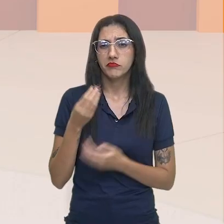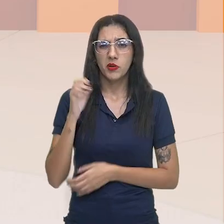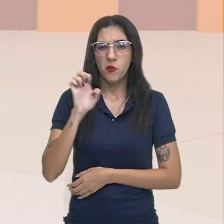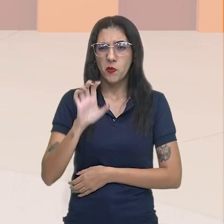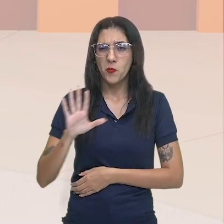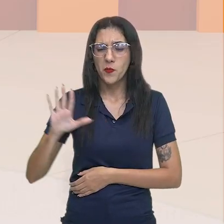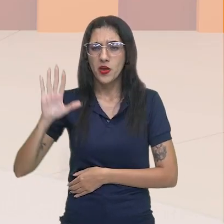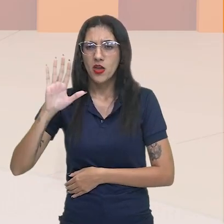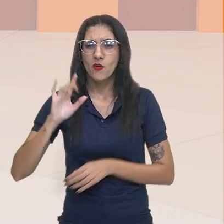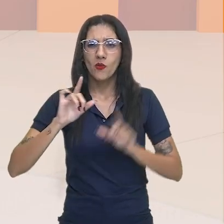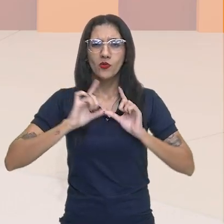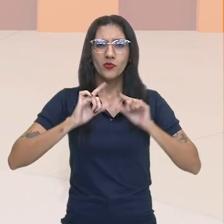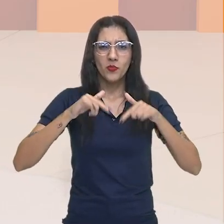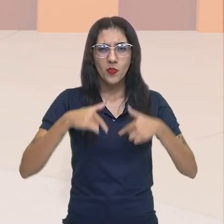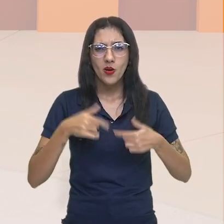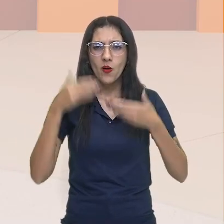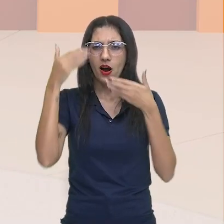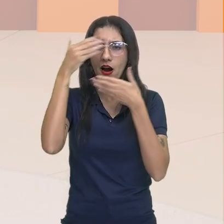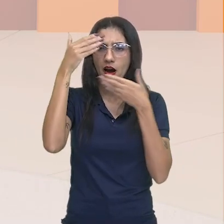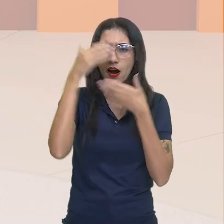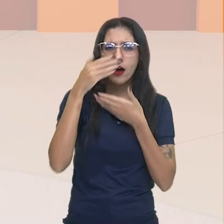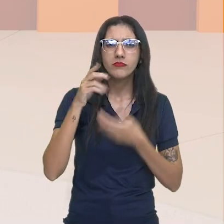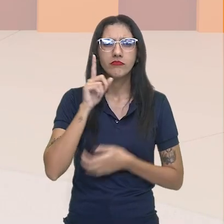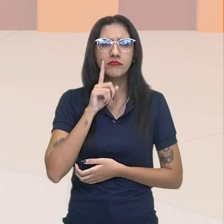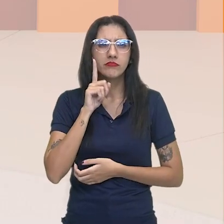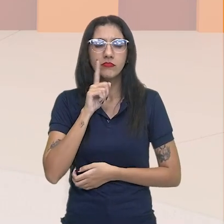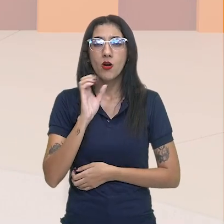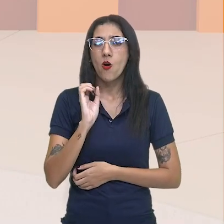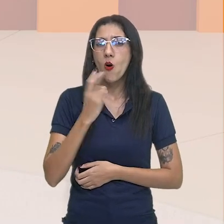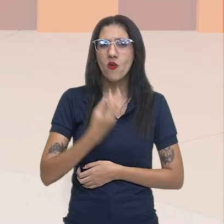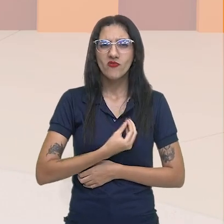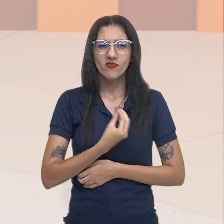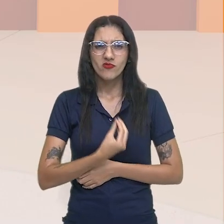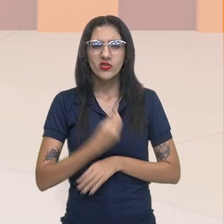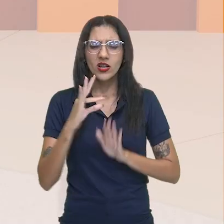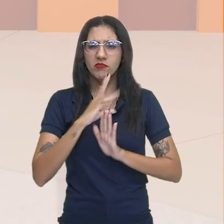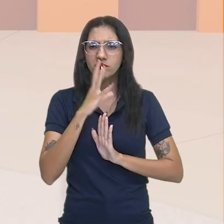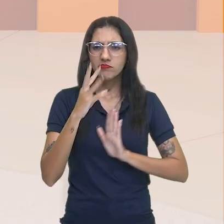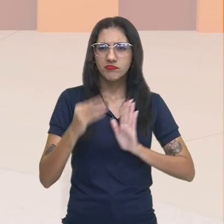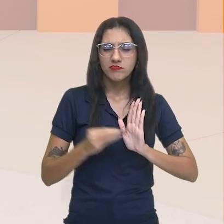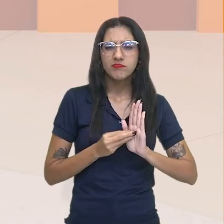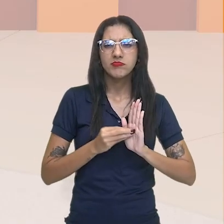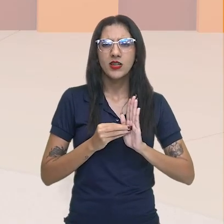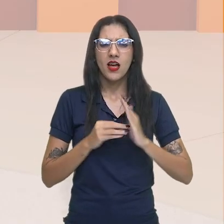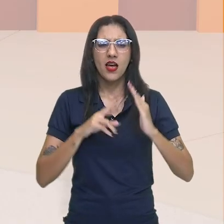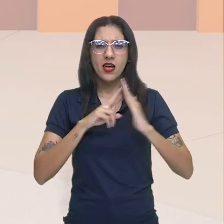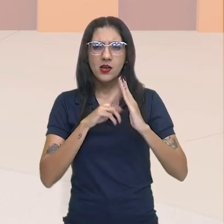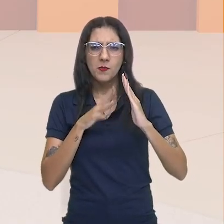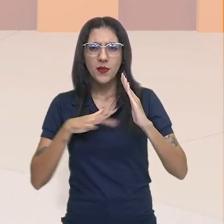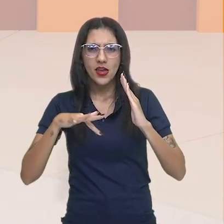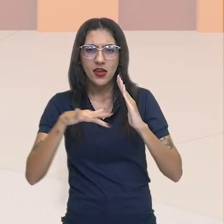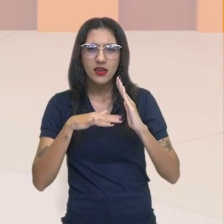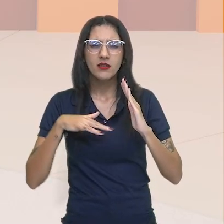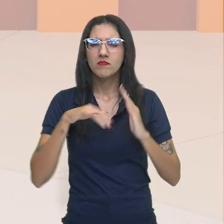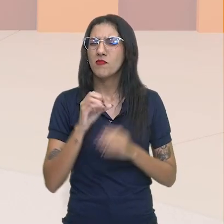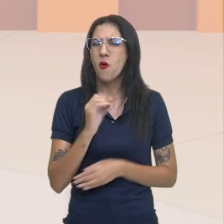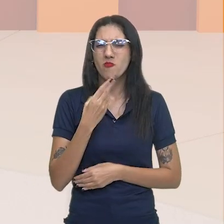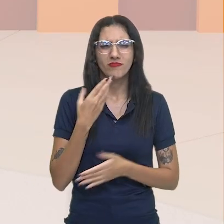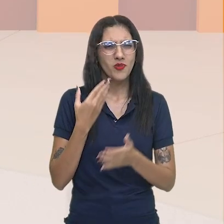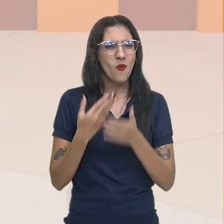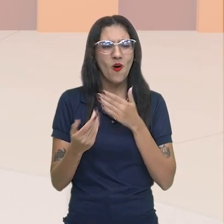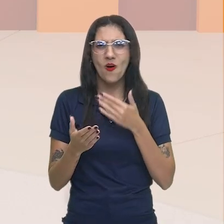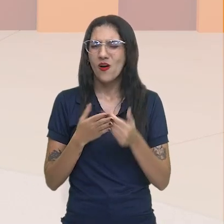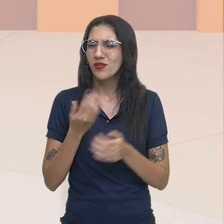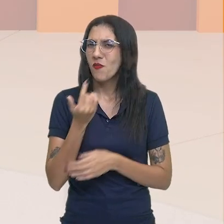europeu, judeu, árabe, americano, ou amazônida, caboclo, ribeirinho ou qualquer